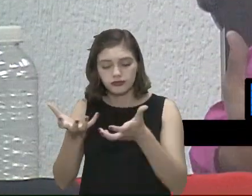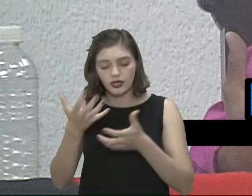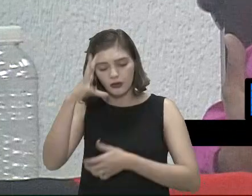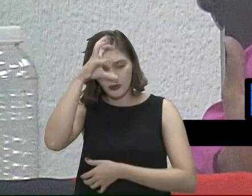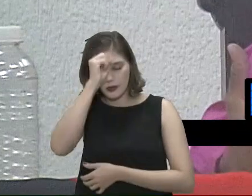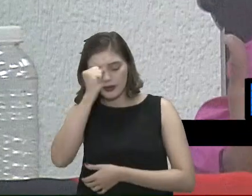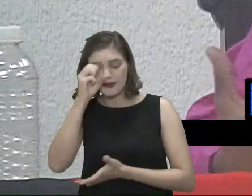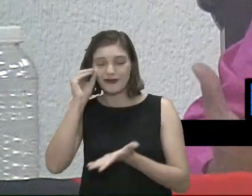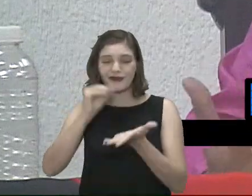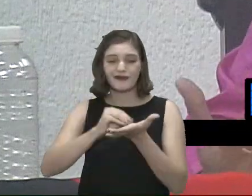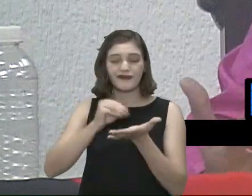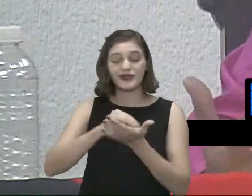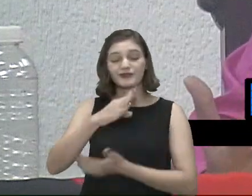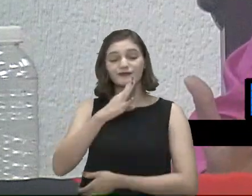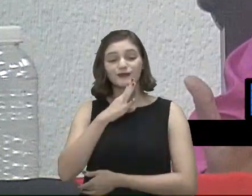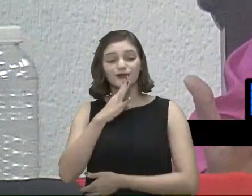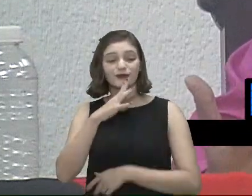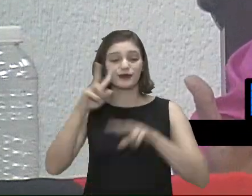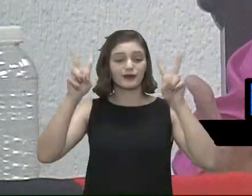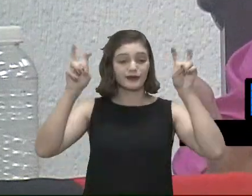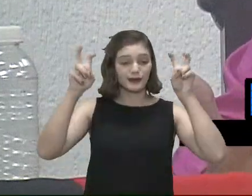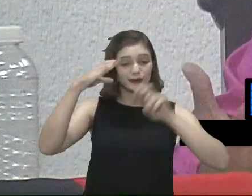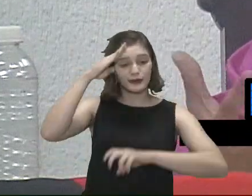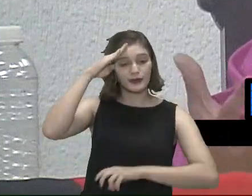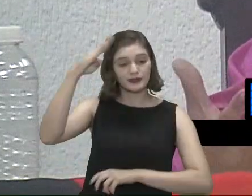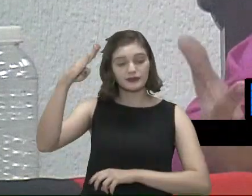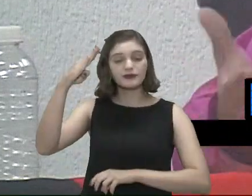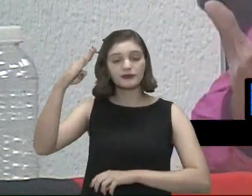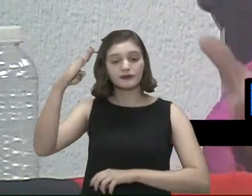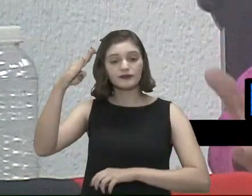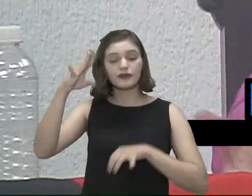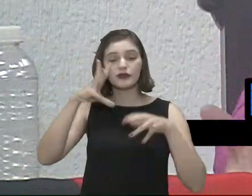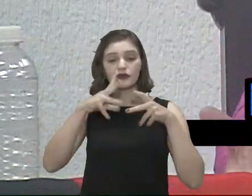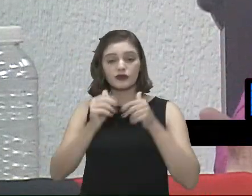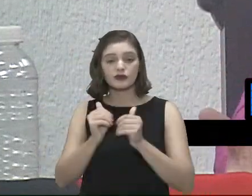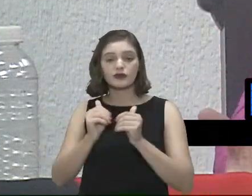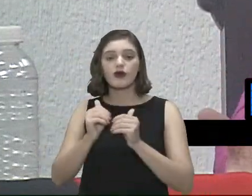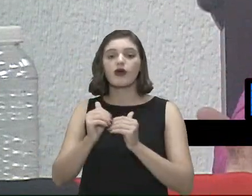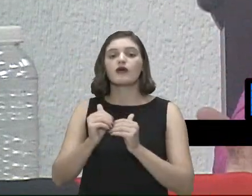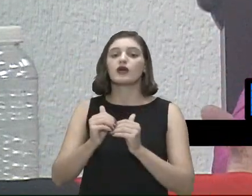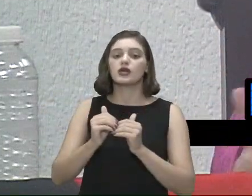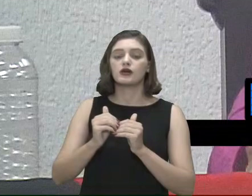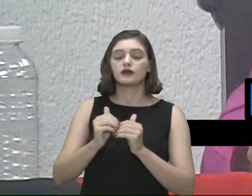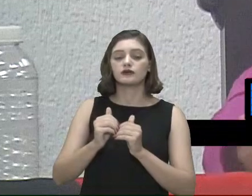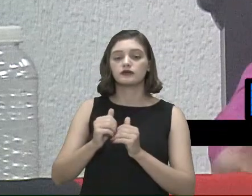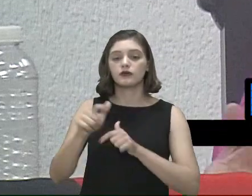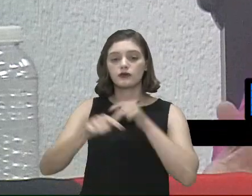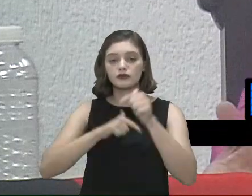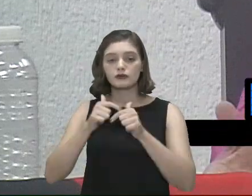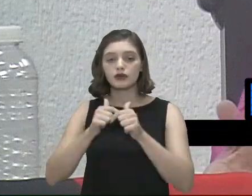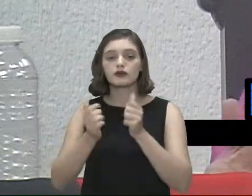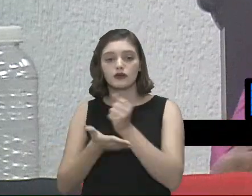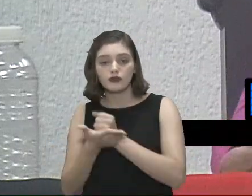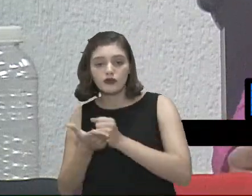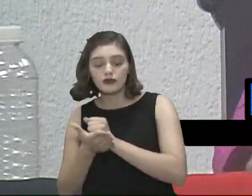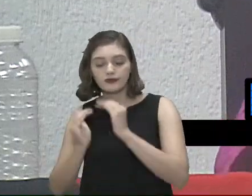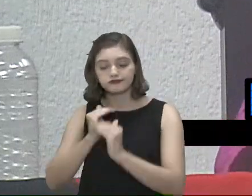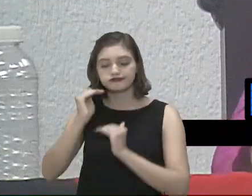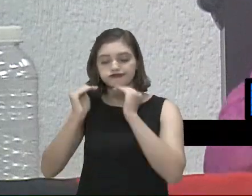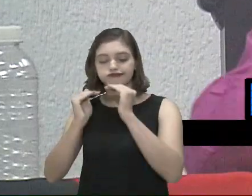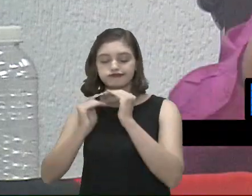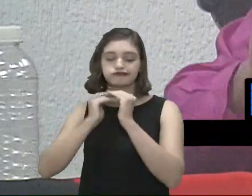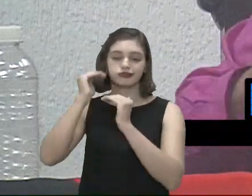uma falta de conhecimento, principalmente dos cargos de nível médio, né, e fundamental.